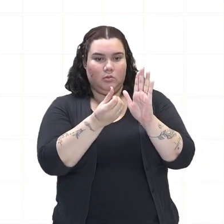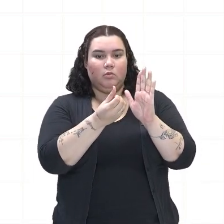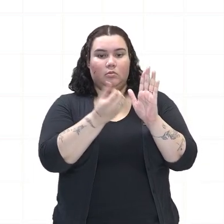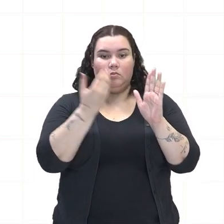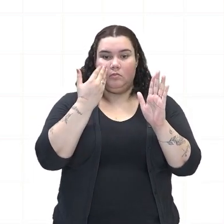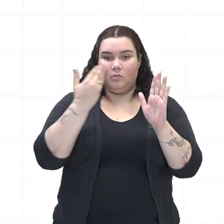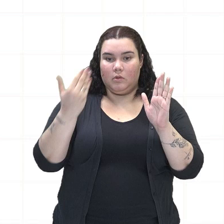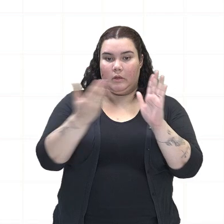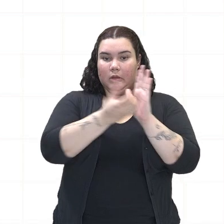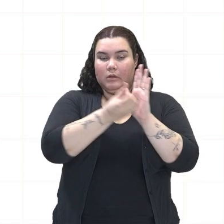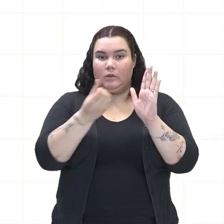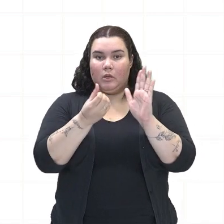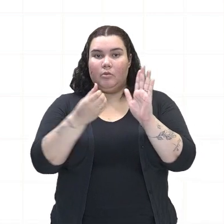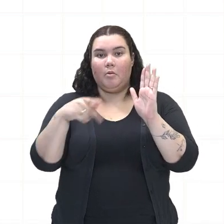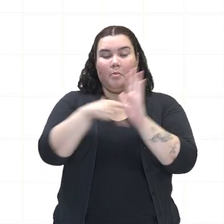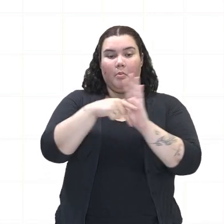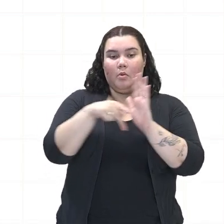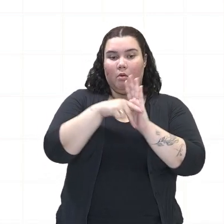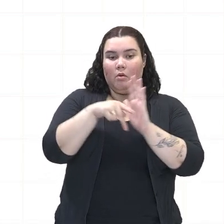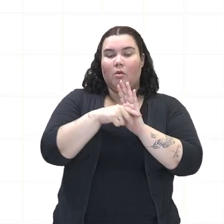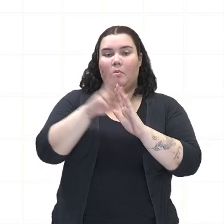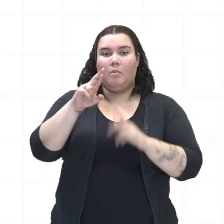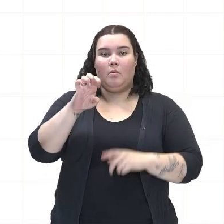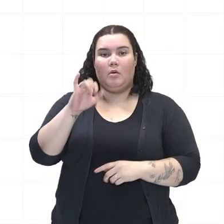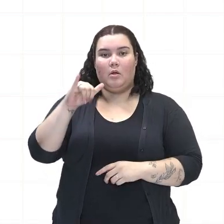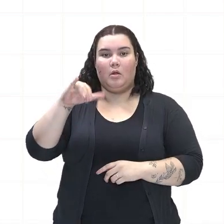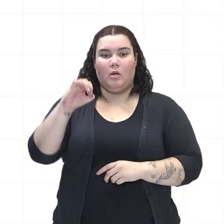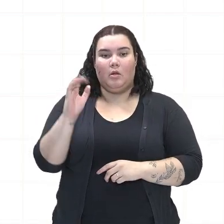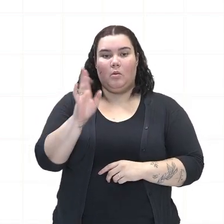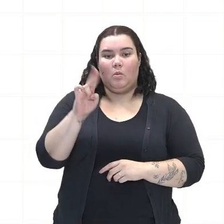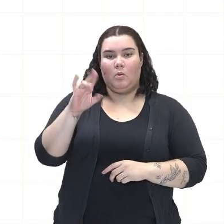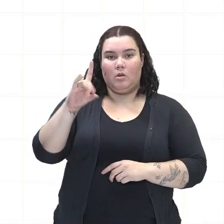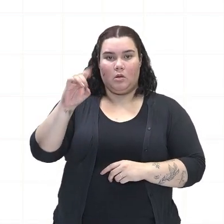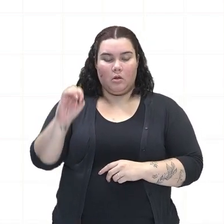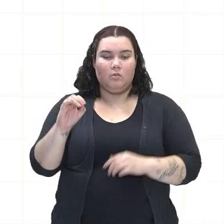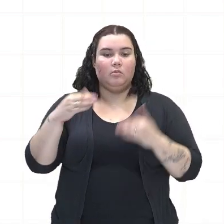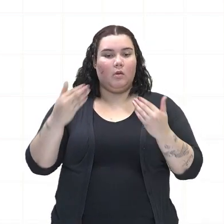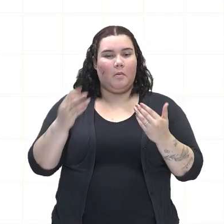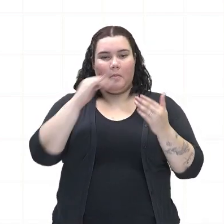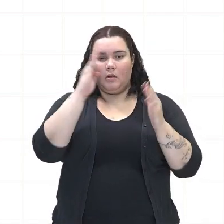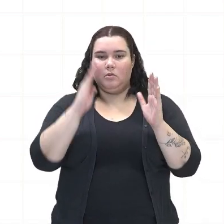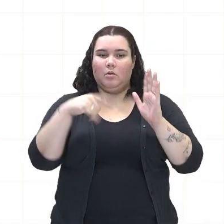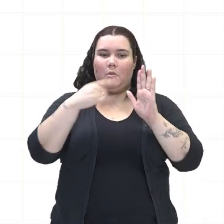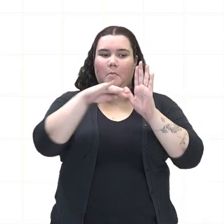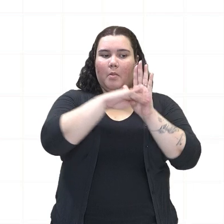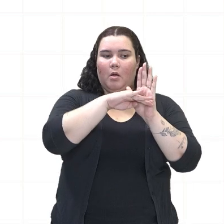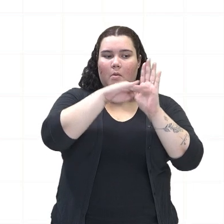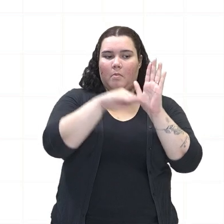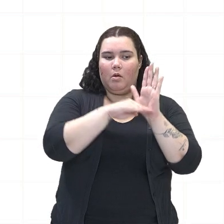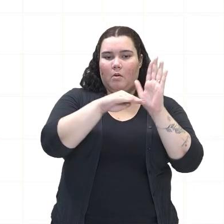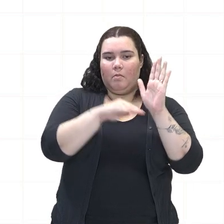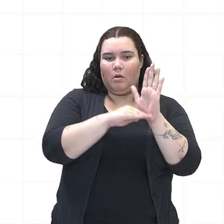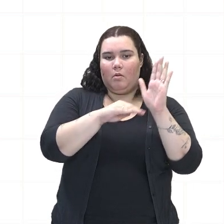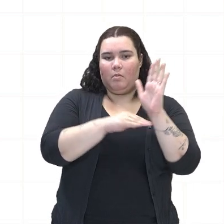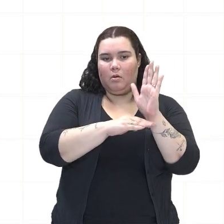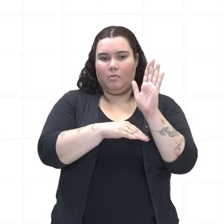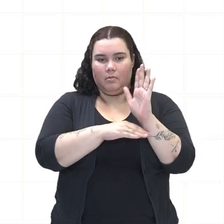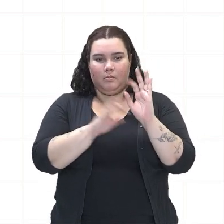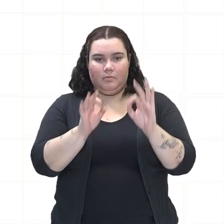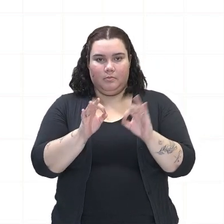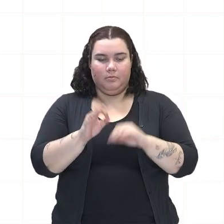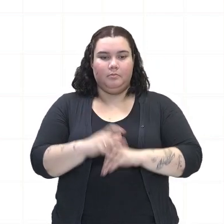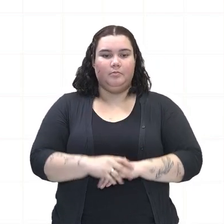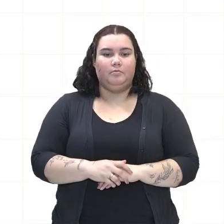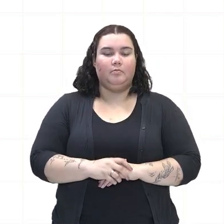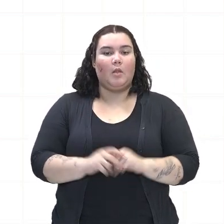ali, que é do Reino Unido? O Brasil chegou a passar ali, né, durante um período, mas depois foi caindo, né? Isso foi acontecendo. Mas agora